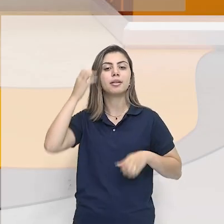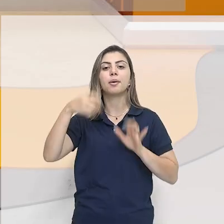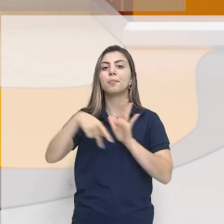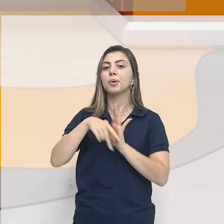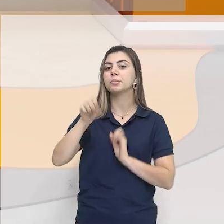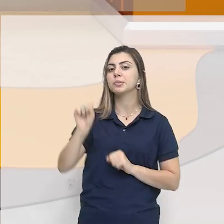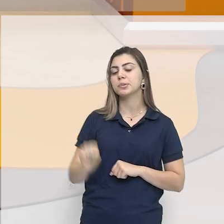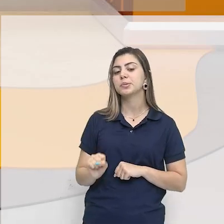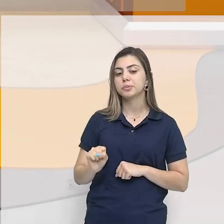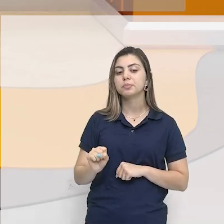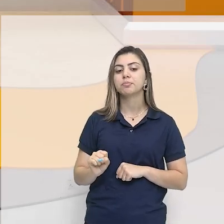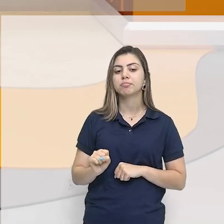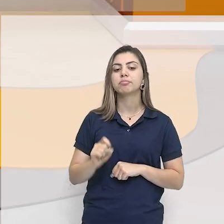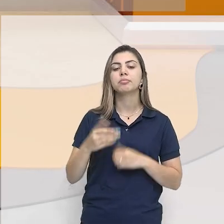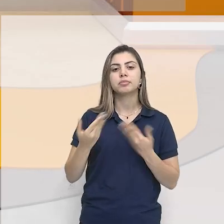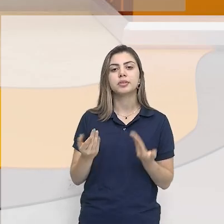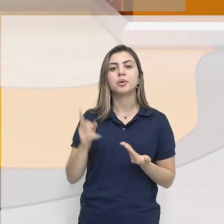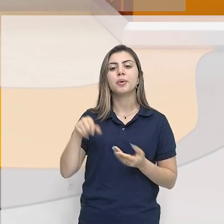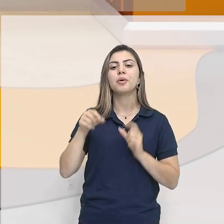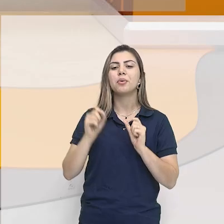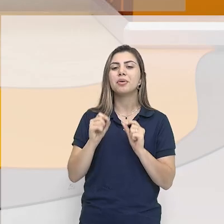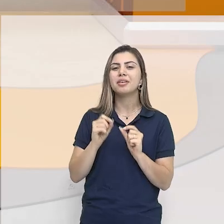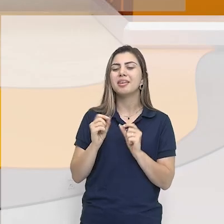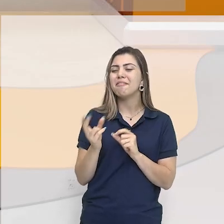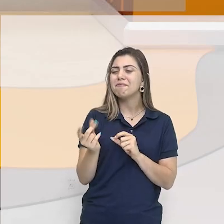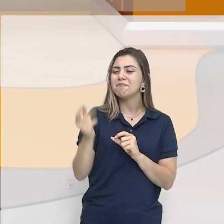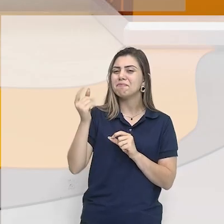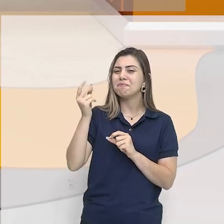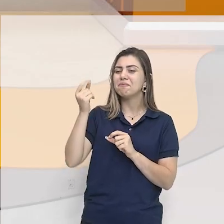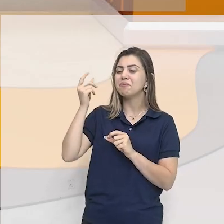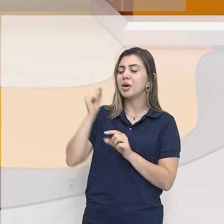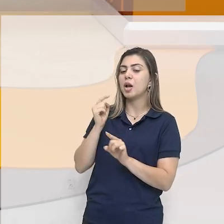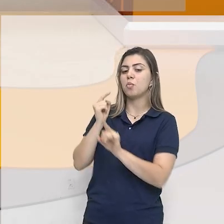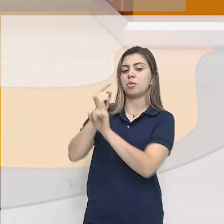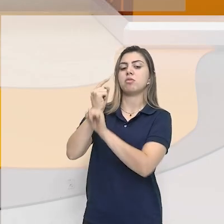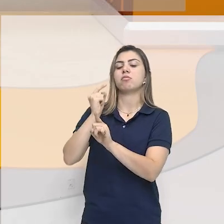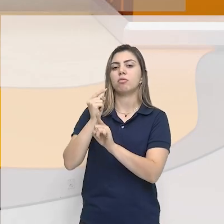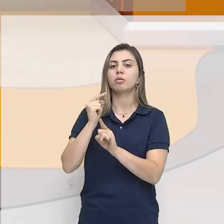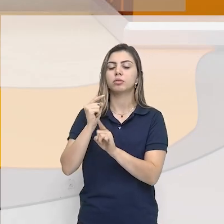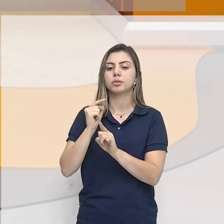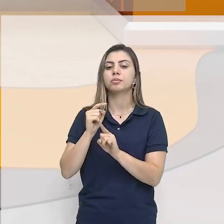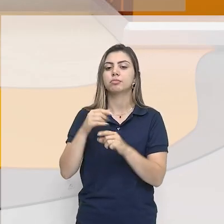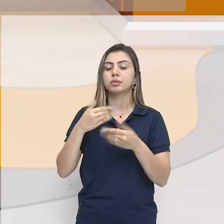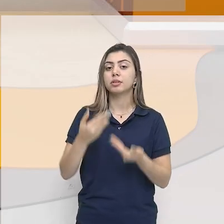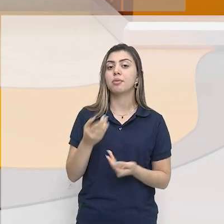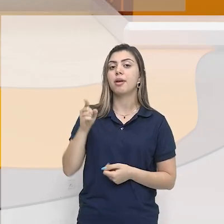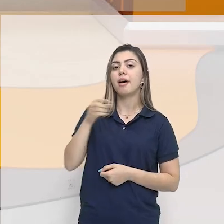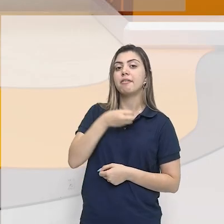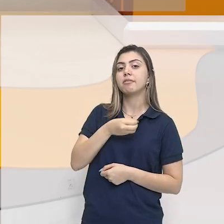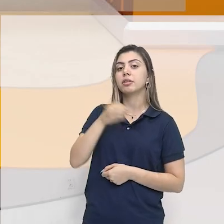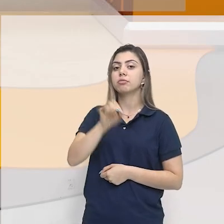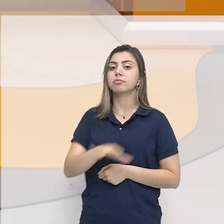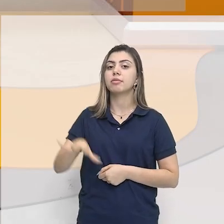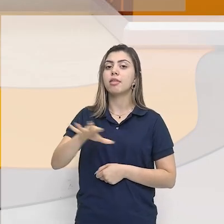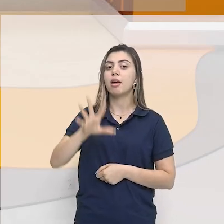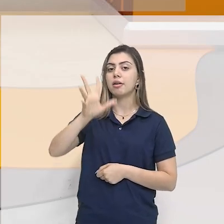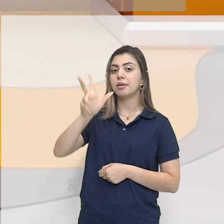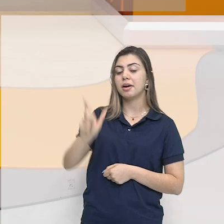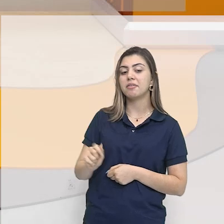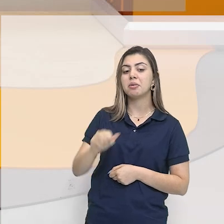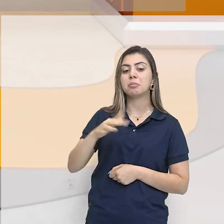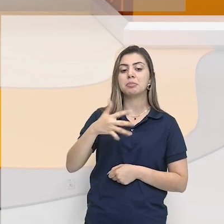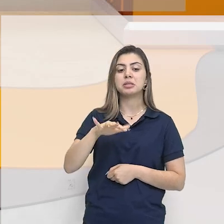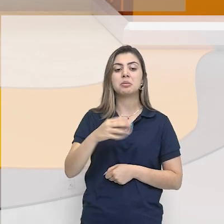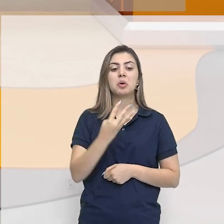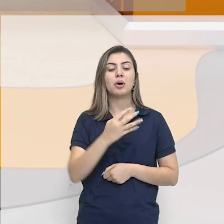Sul. Espécie mais antiga de ancestrais conhecidos da humanidade. Viveram na África, provavelmente